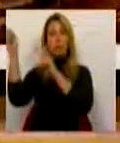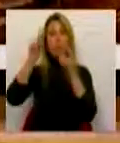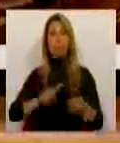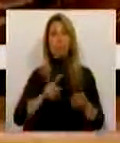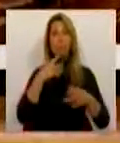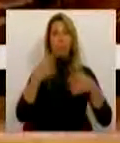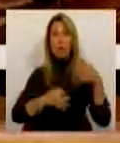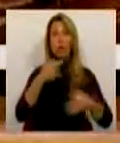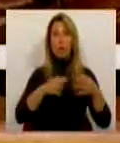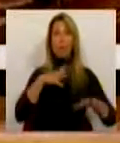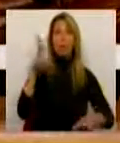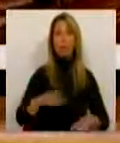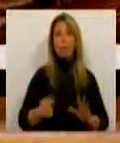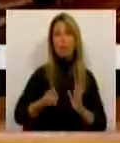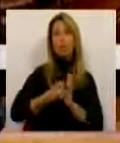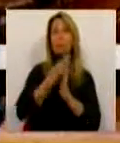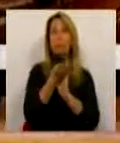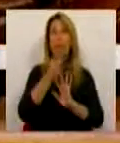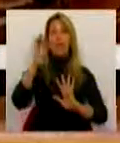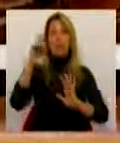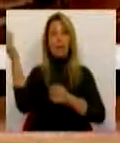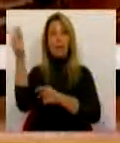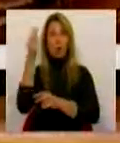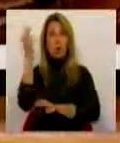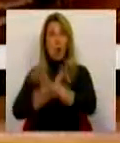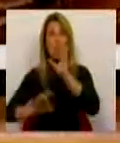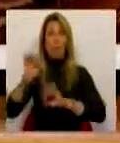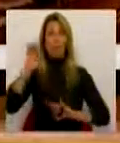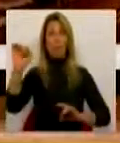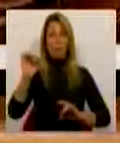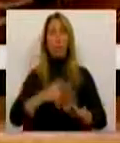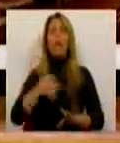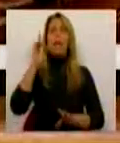jurídico português de um conjunto de diretivas da União Europeia. Diretivas em matérias